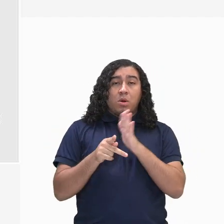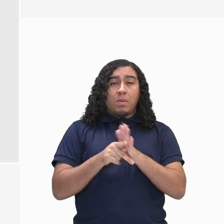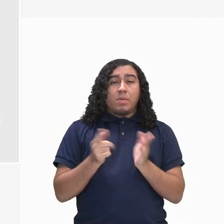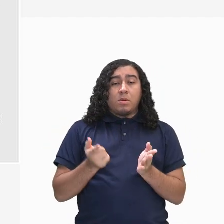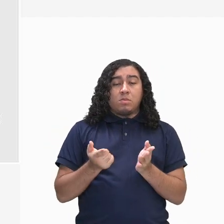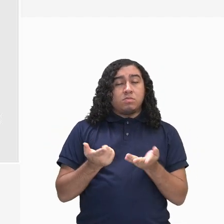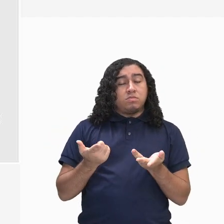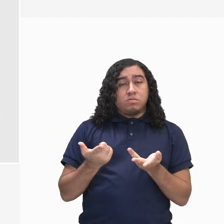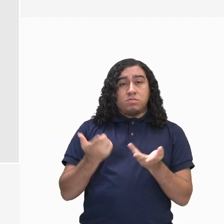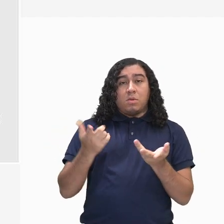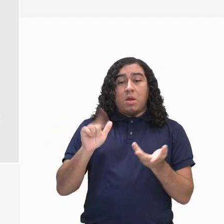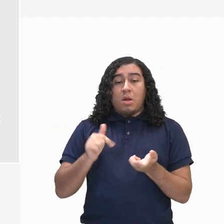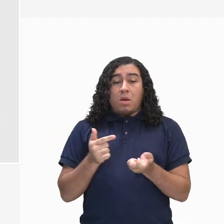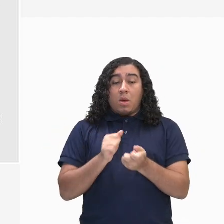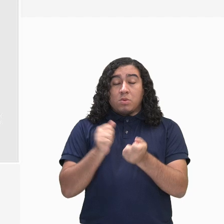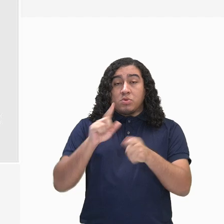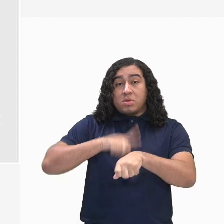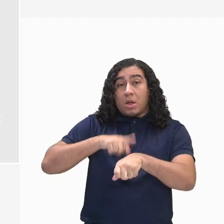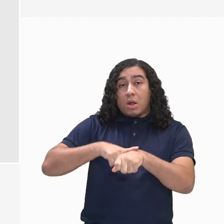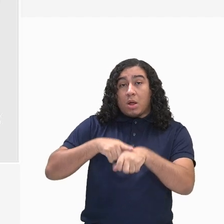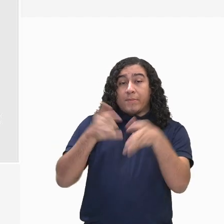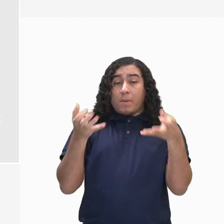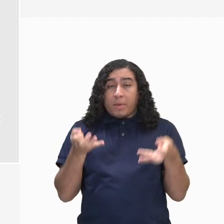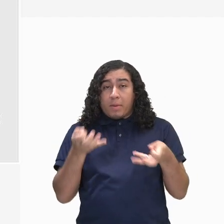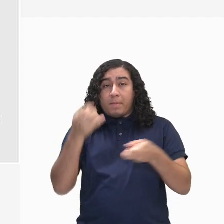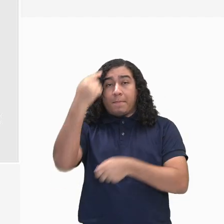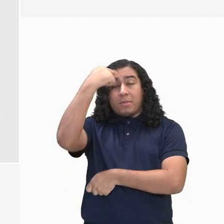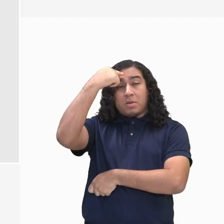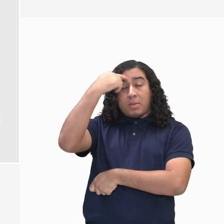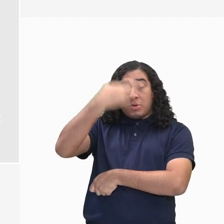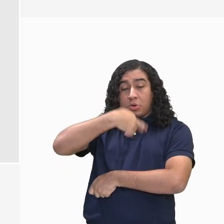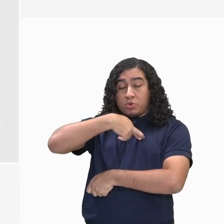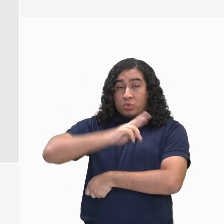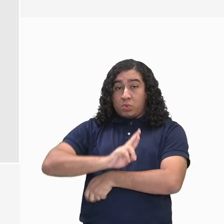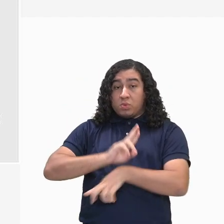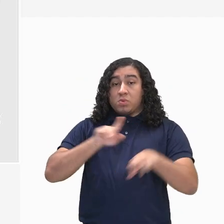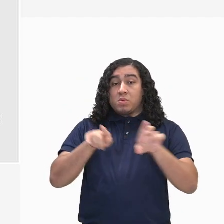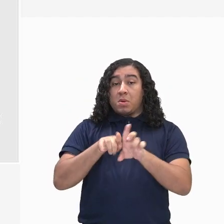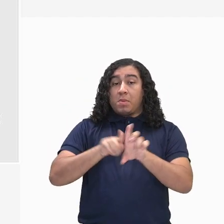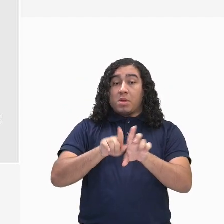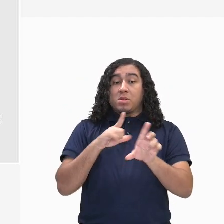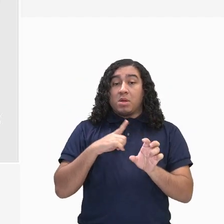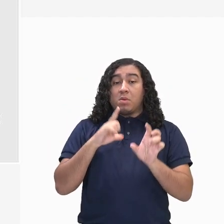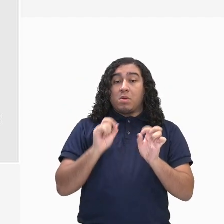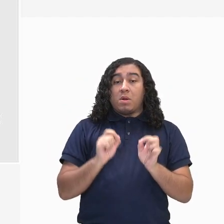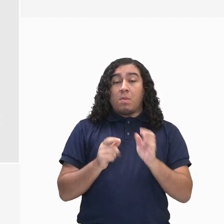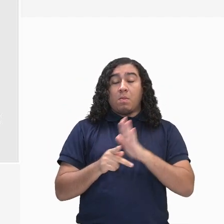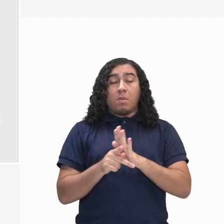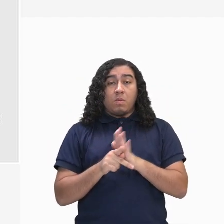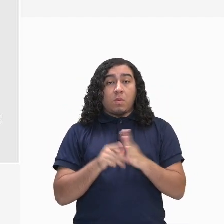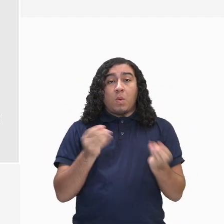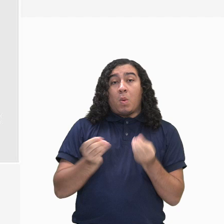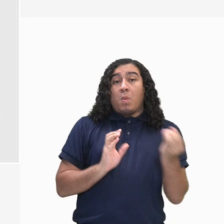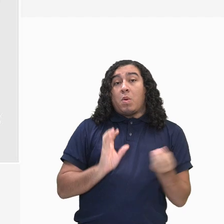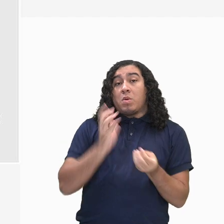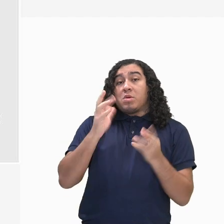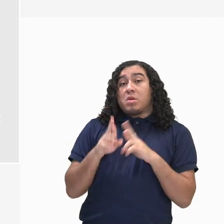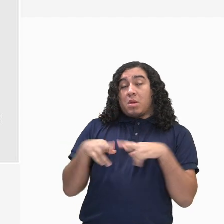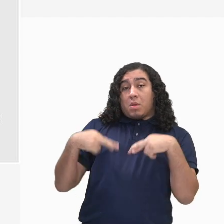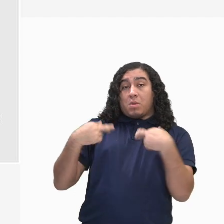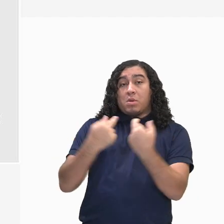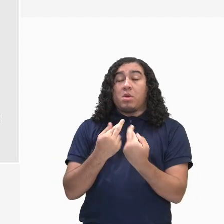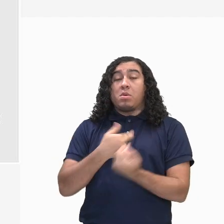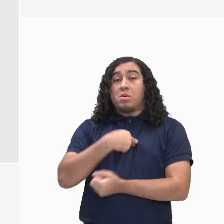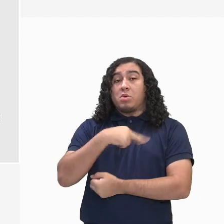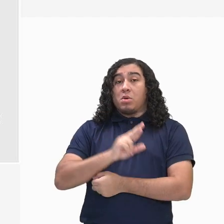meditação religiosa, livros com mensagens, com explicações dos textos sagrados, que atualizam os textos